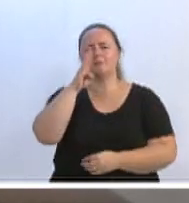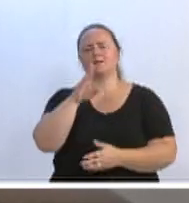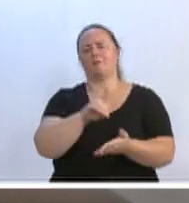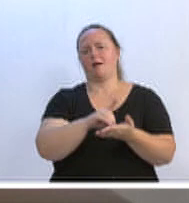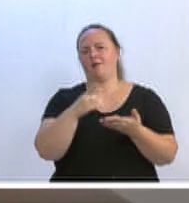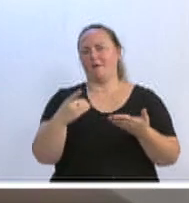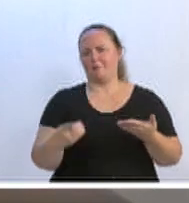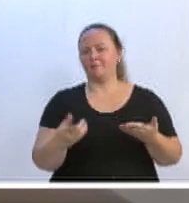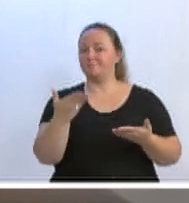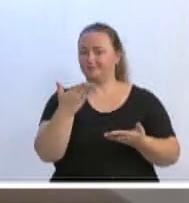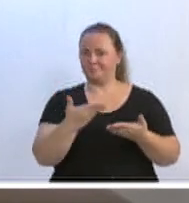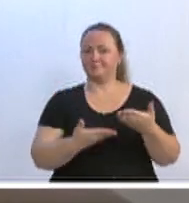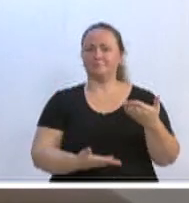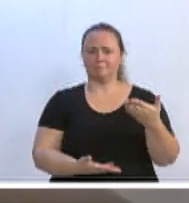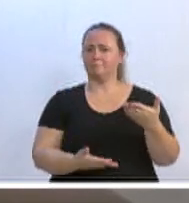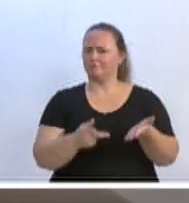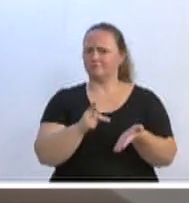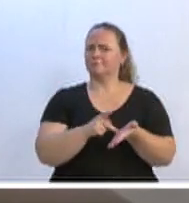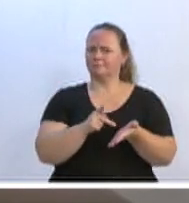Poderia dizer isso